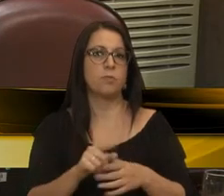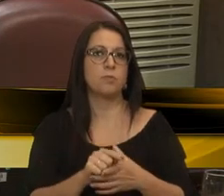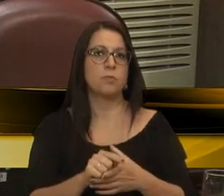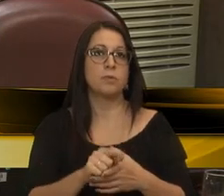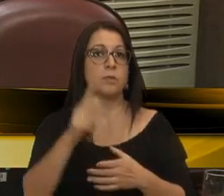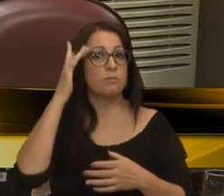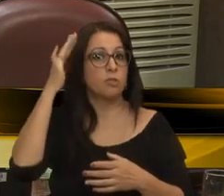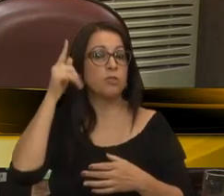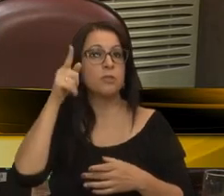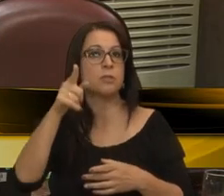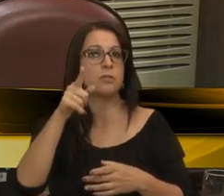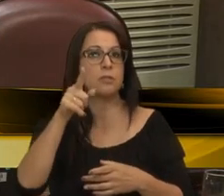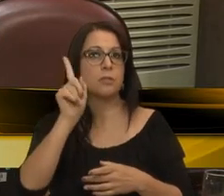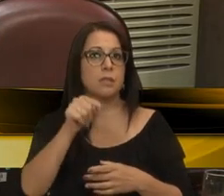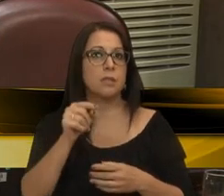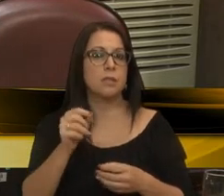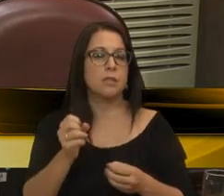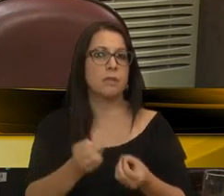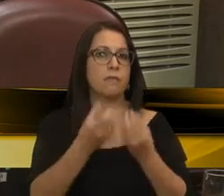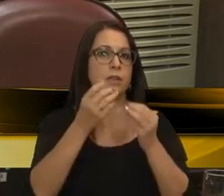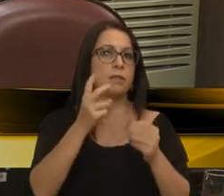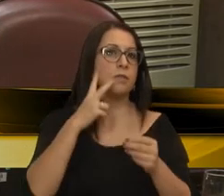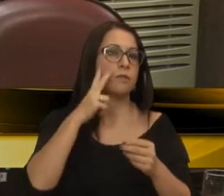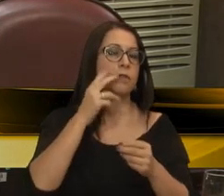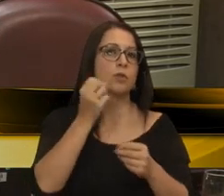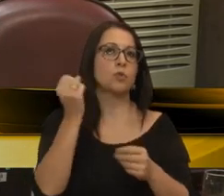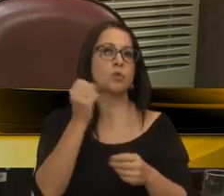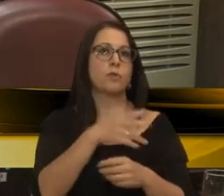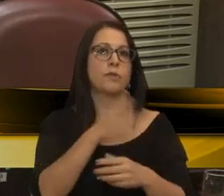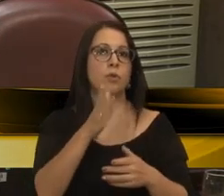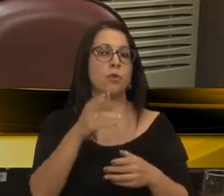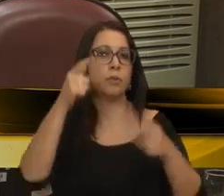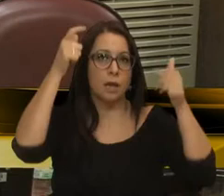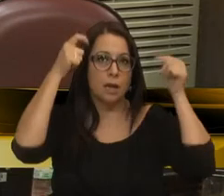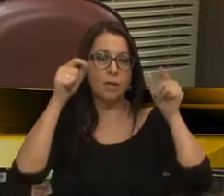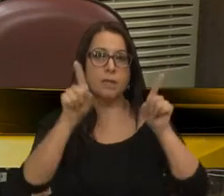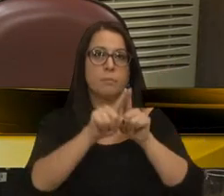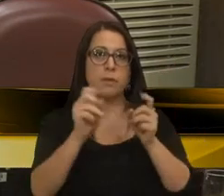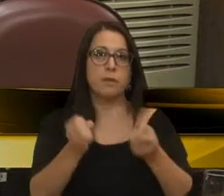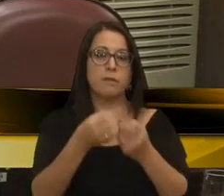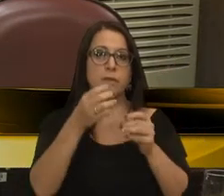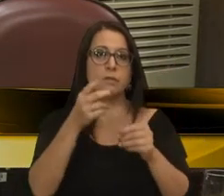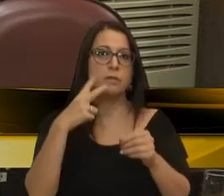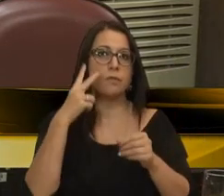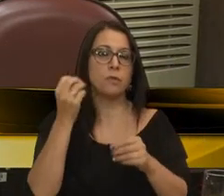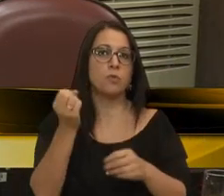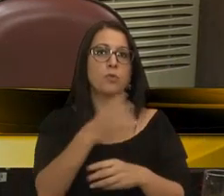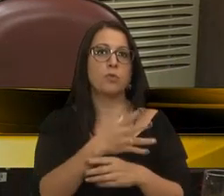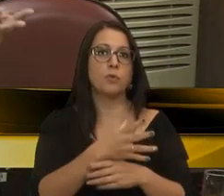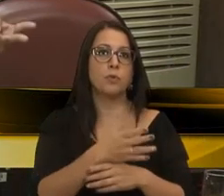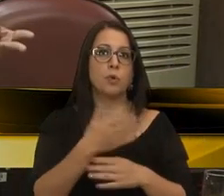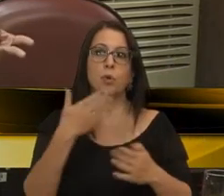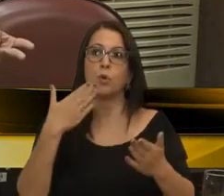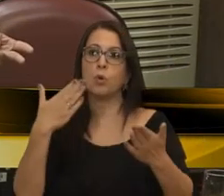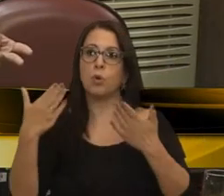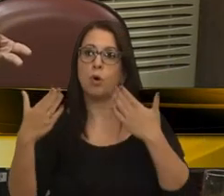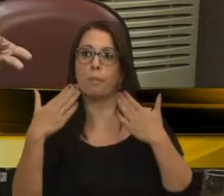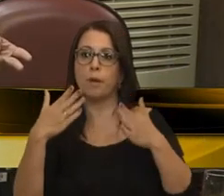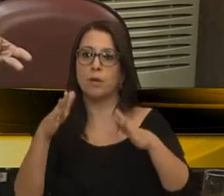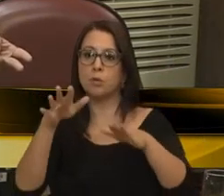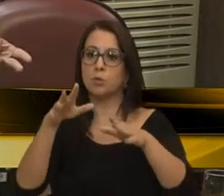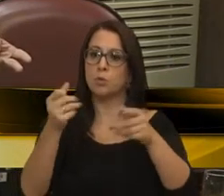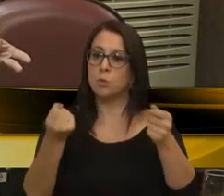a senhora que é da festa do Vinho Novo e a sua rainha agora também é da festa do Vinho Novo, comparando os carros